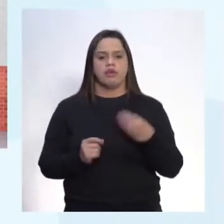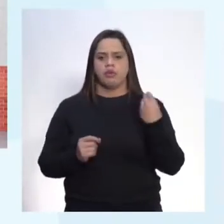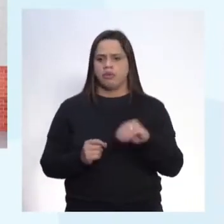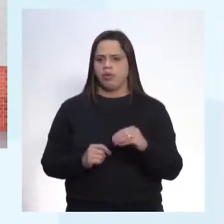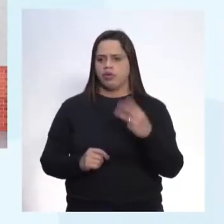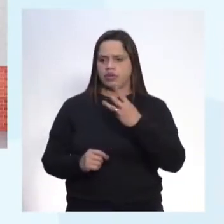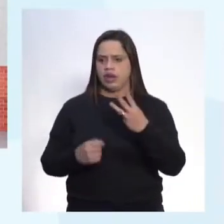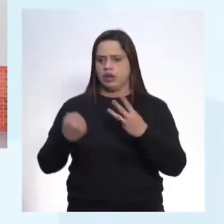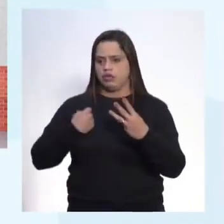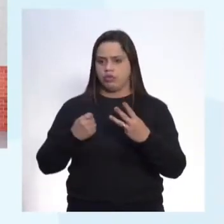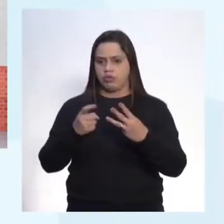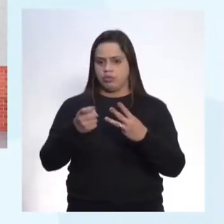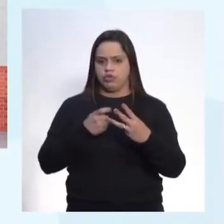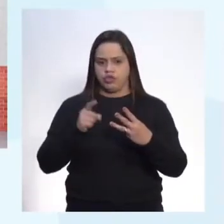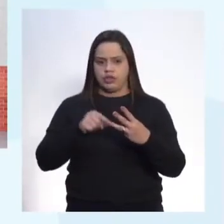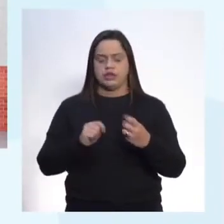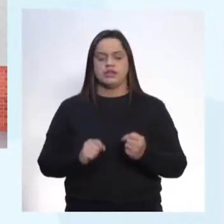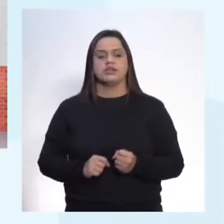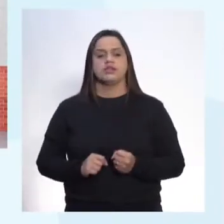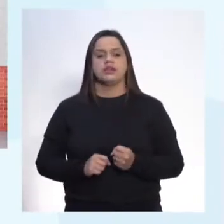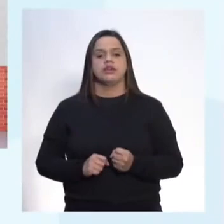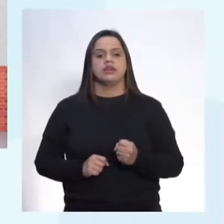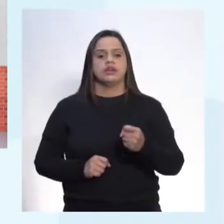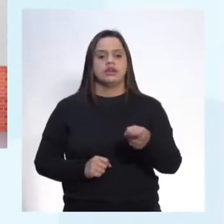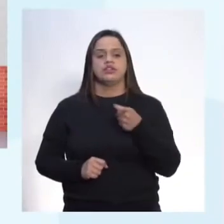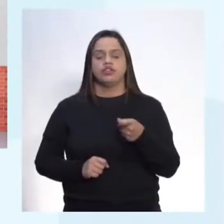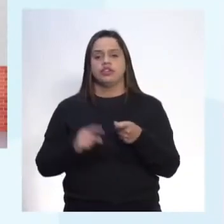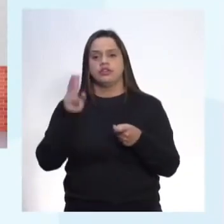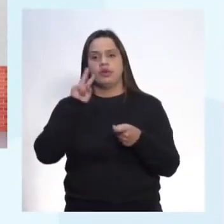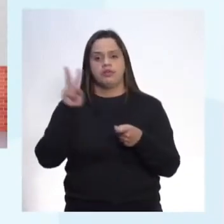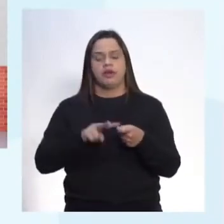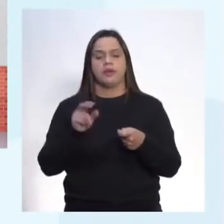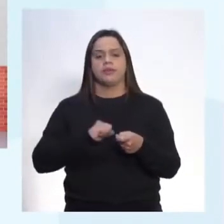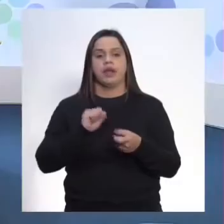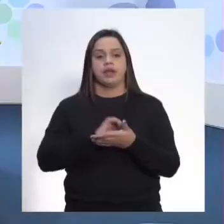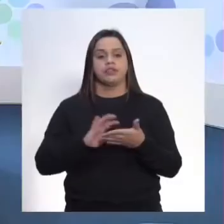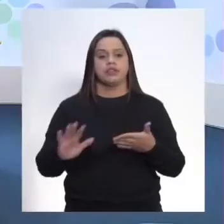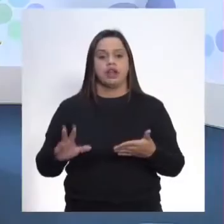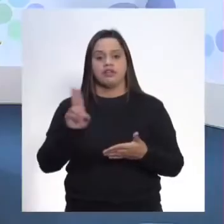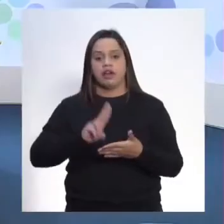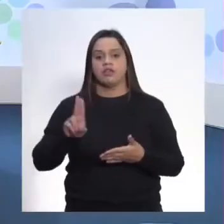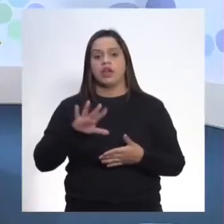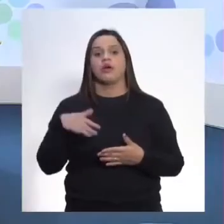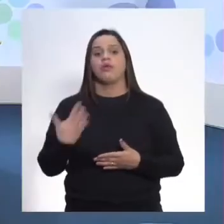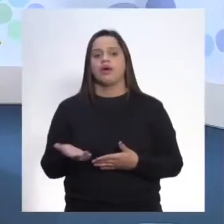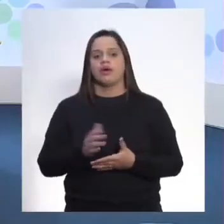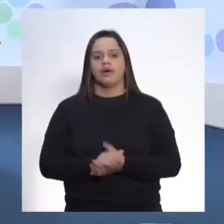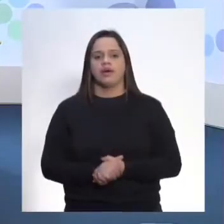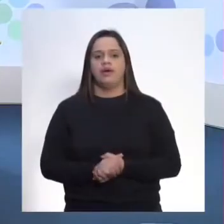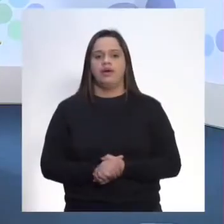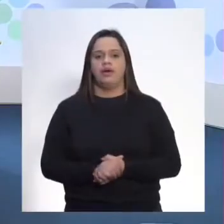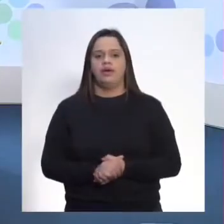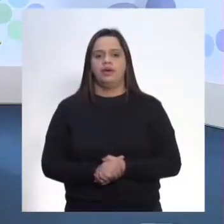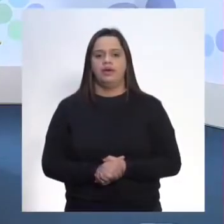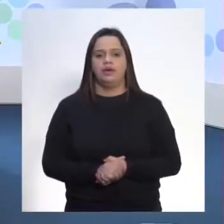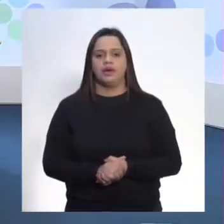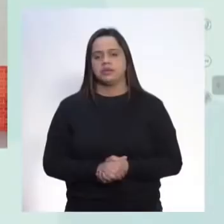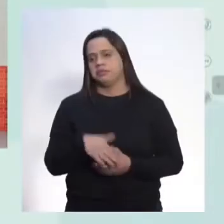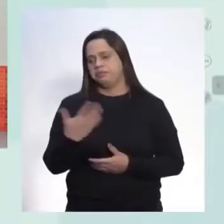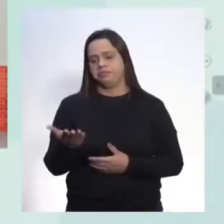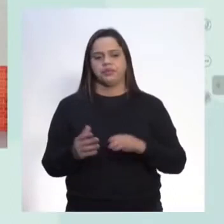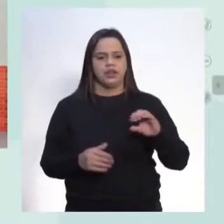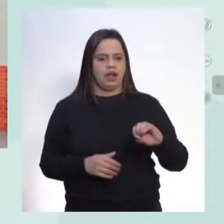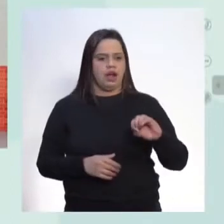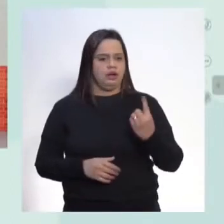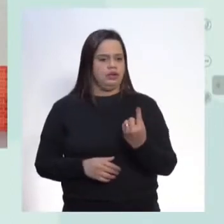x? Tá? Pode ser. Olha lá, tá? Opa, olha a atividade. Que valores que a gente vai usar? Pode ser o 0, 1